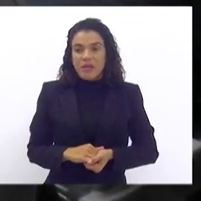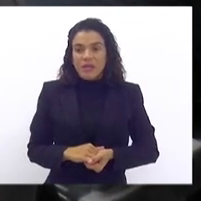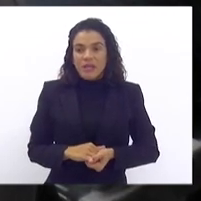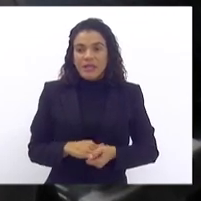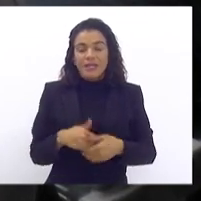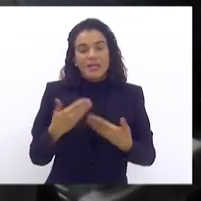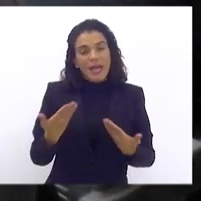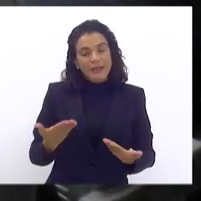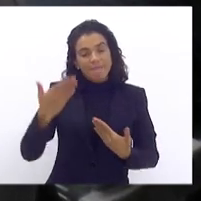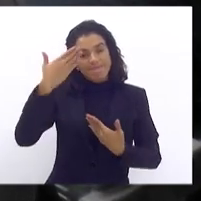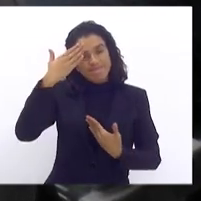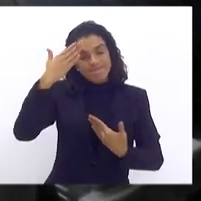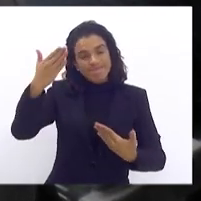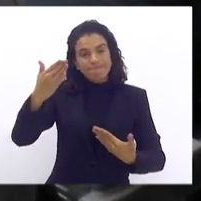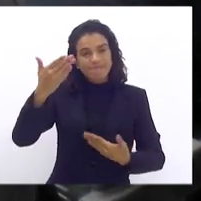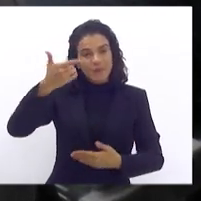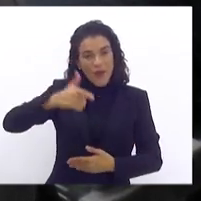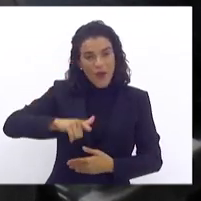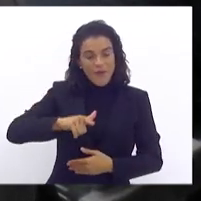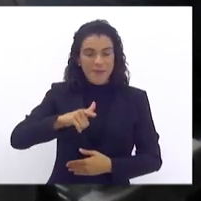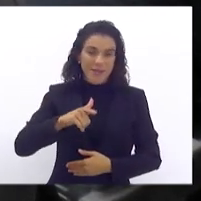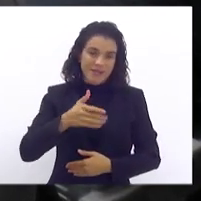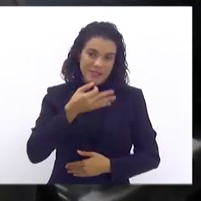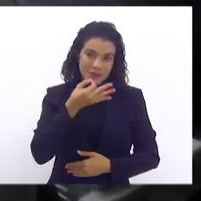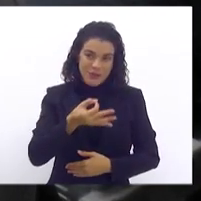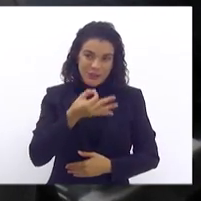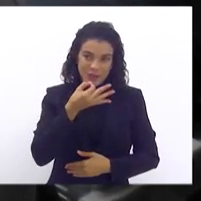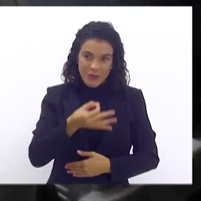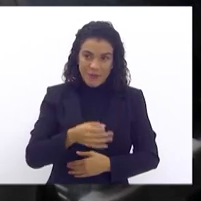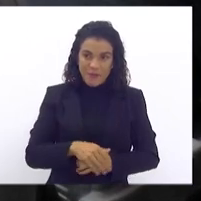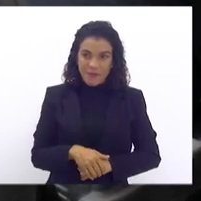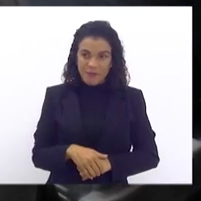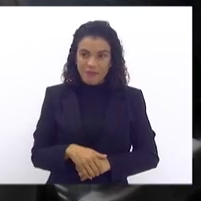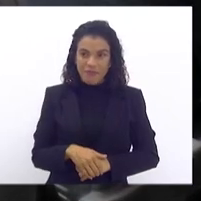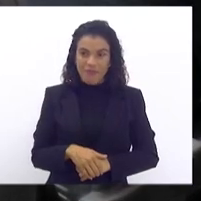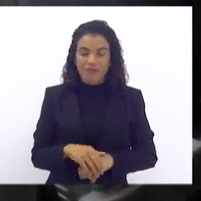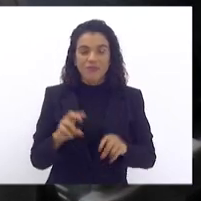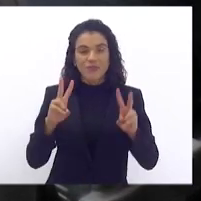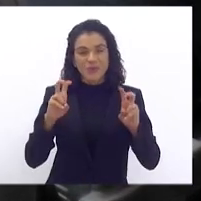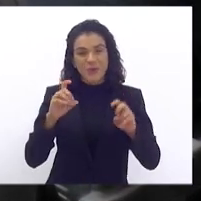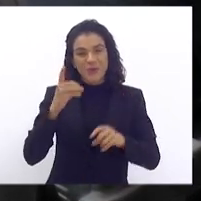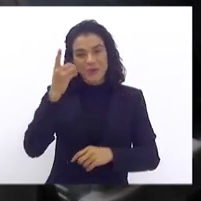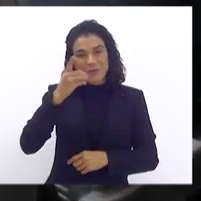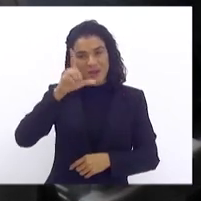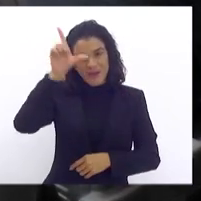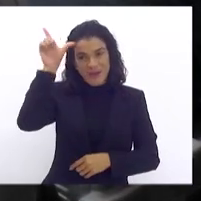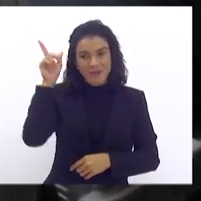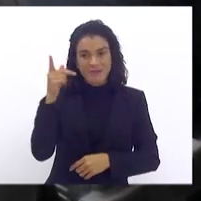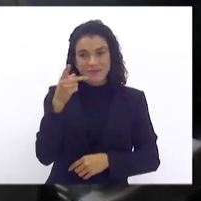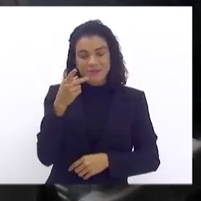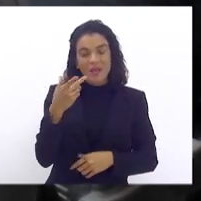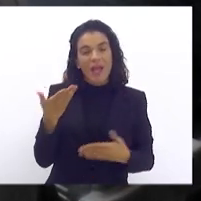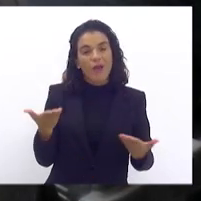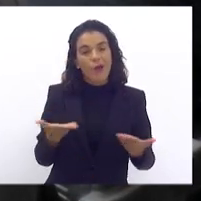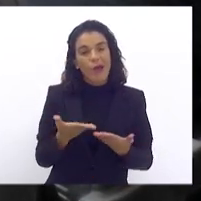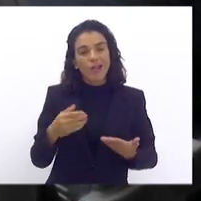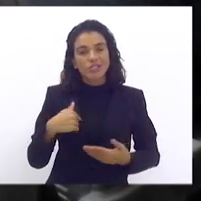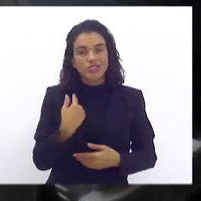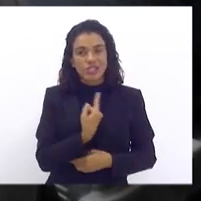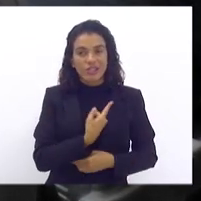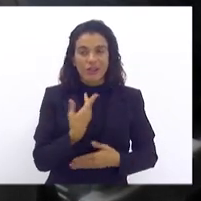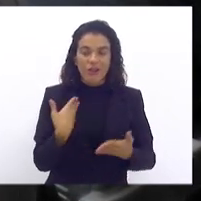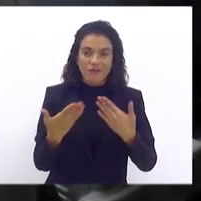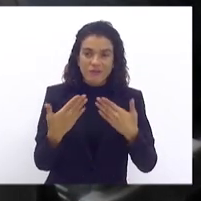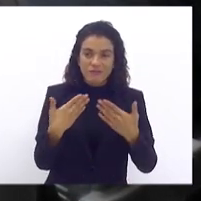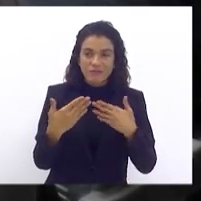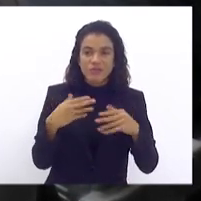E aí, agradeço mais uma vez a sua sugestão. Em relação ao deputado Luiz Paulo, a gente está falando agora, nesse momento no